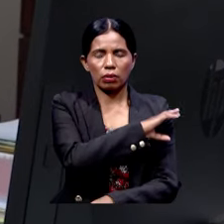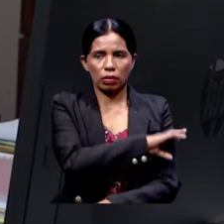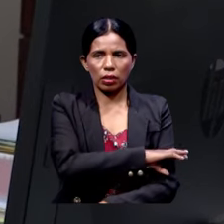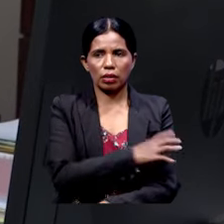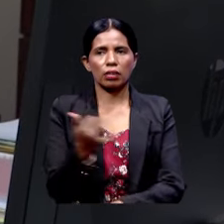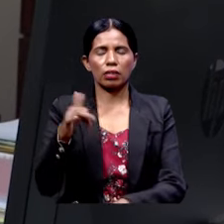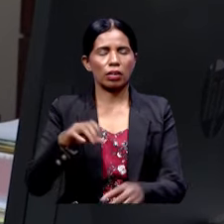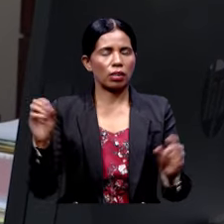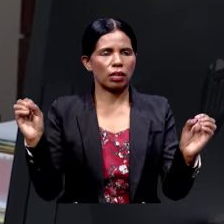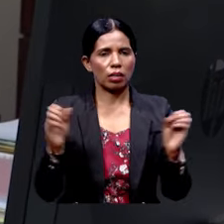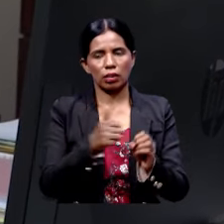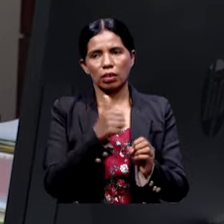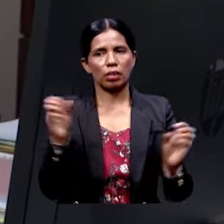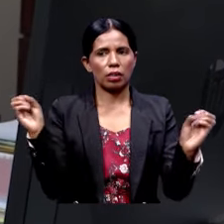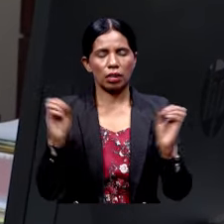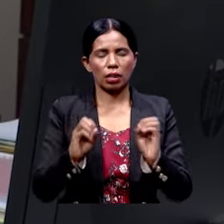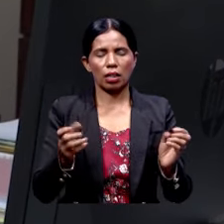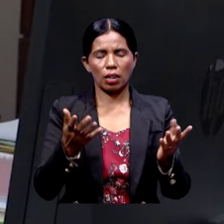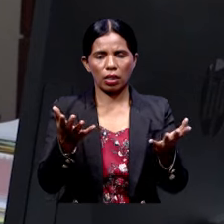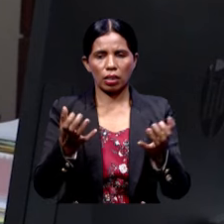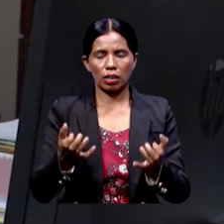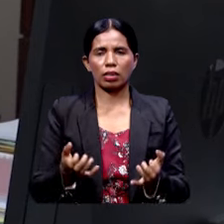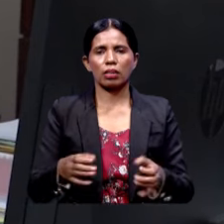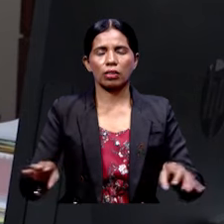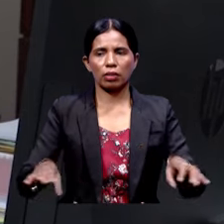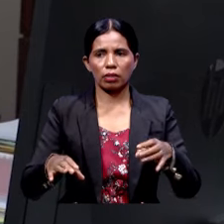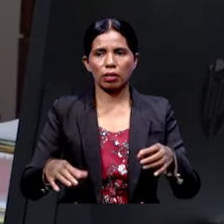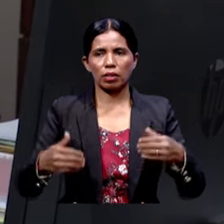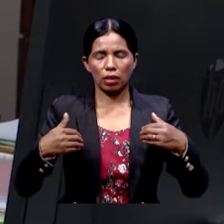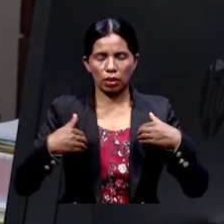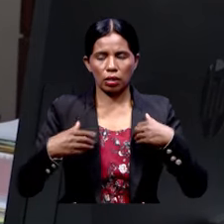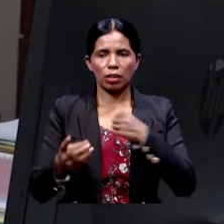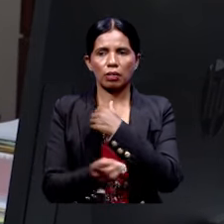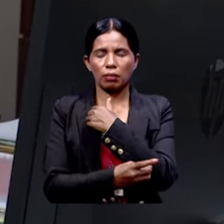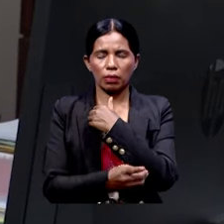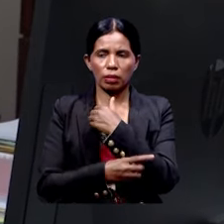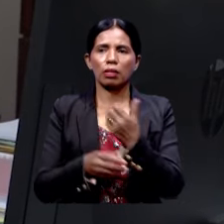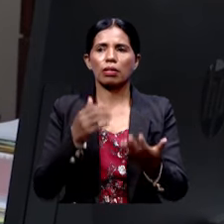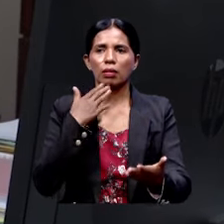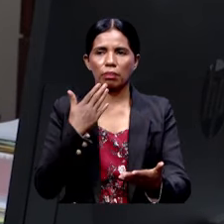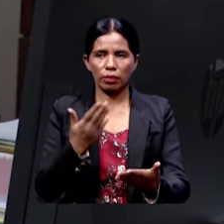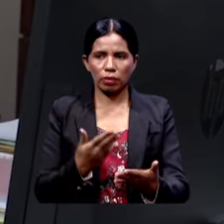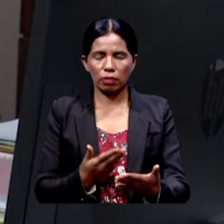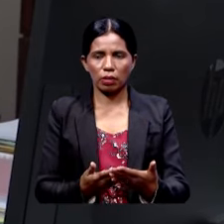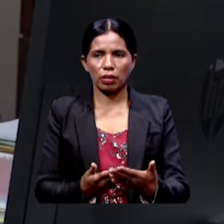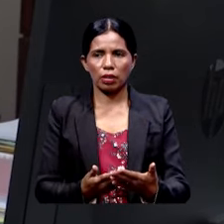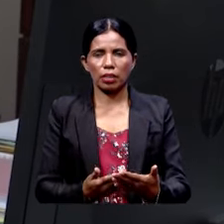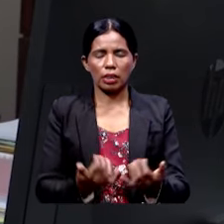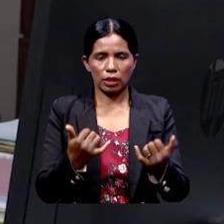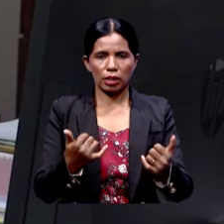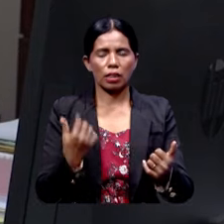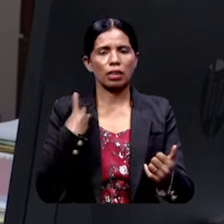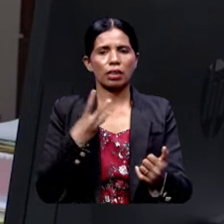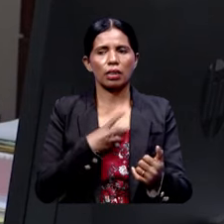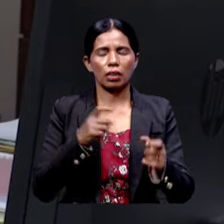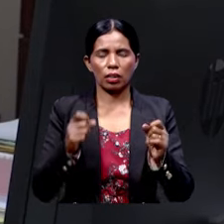anesa ladun ia vontade ia disciplina neve mak dia antau ida ne ita tem que